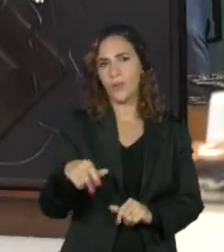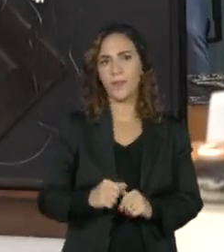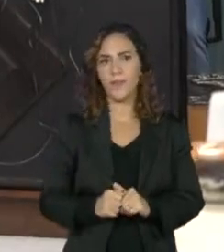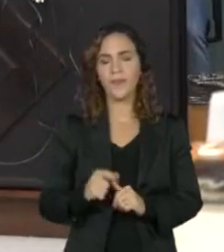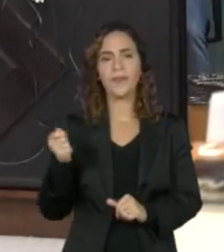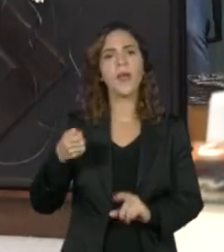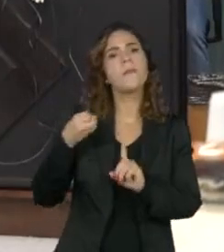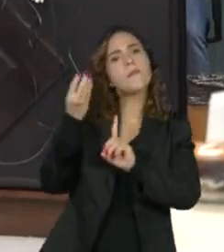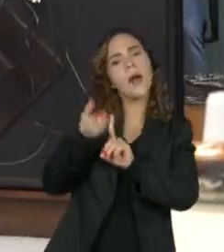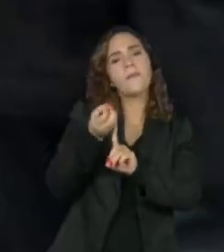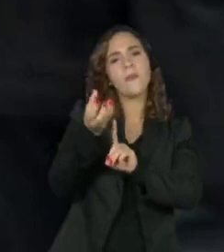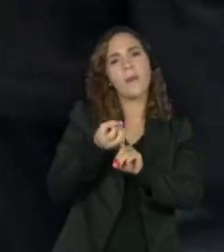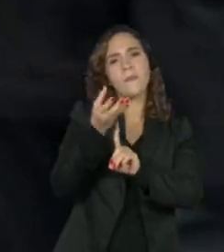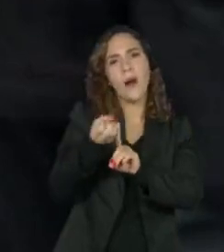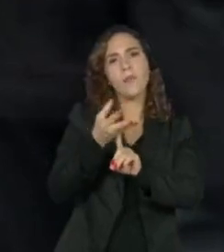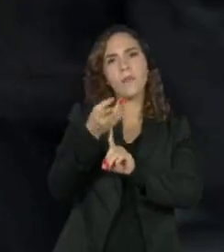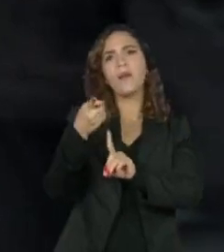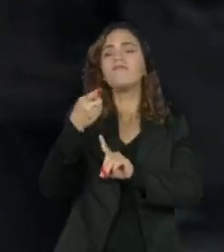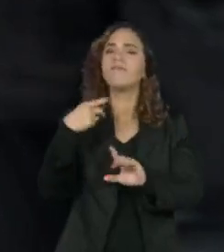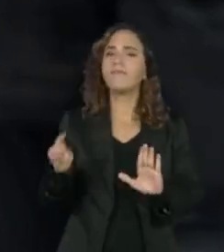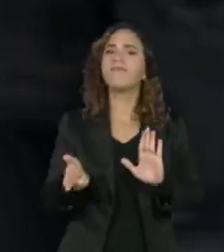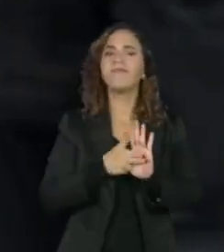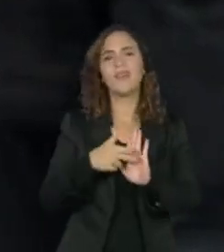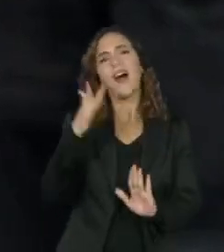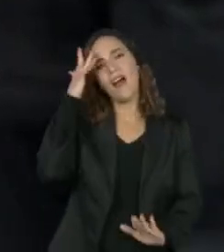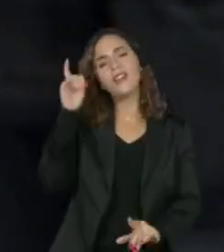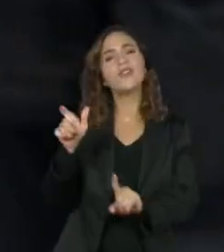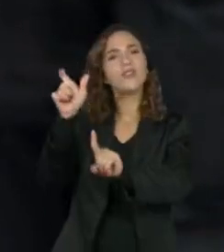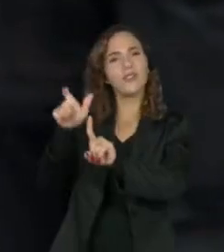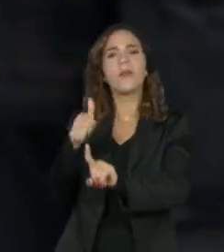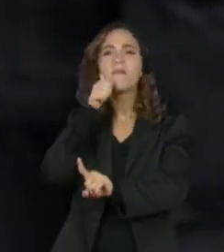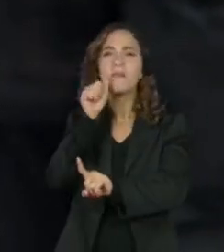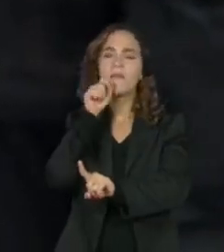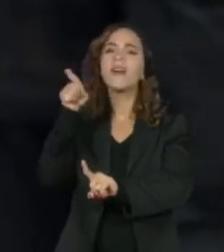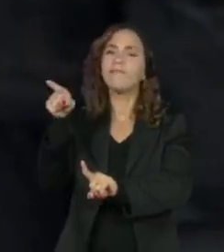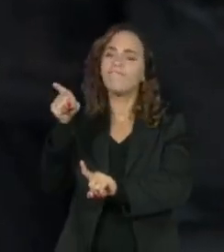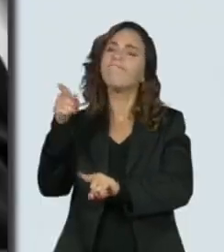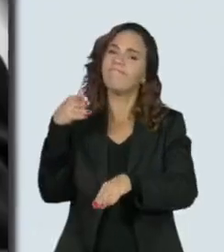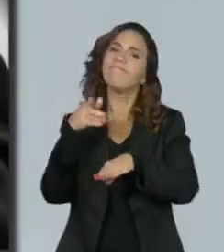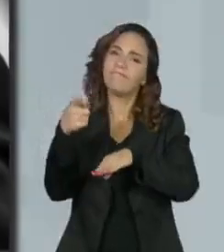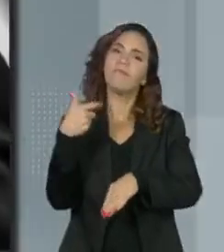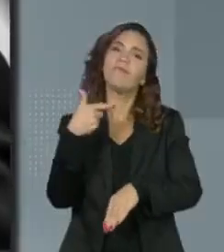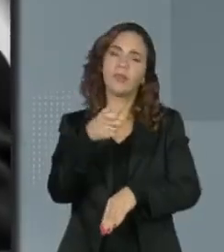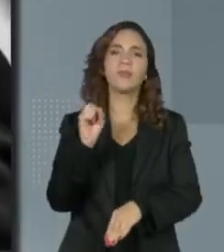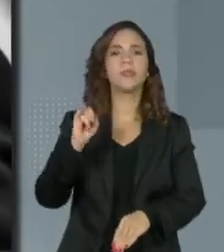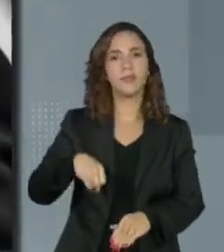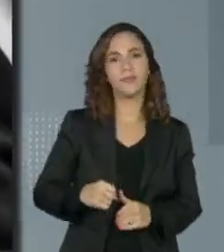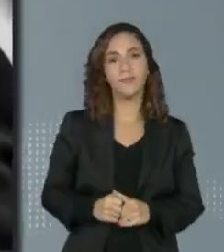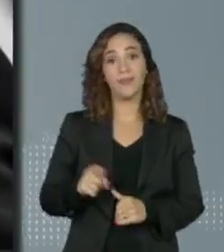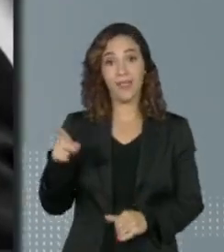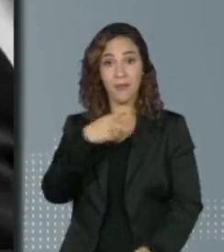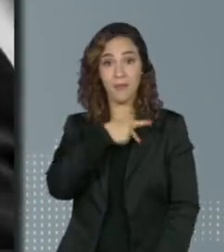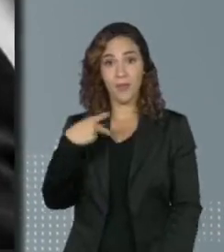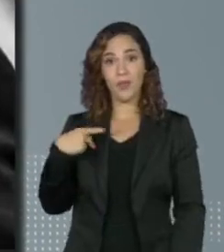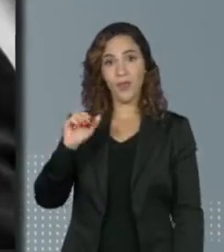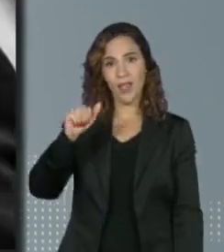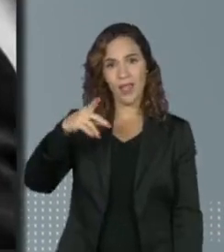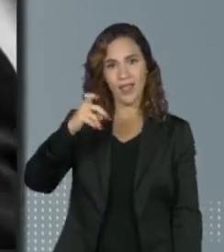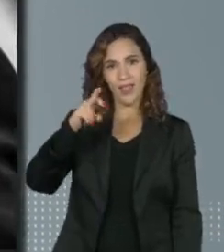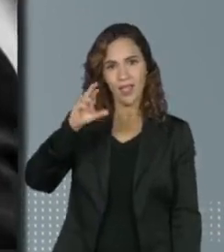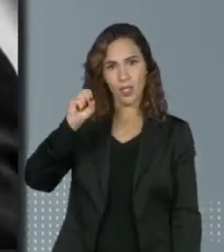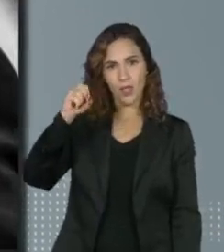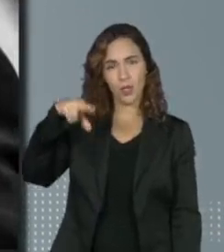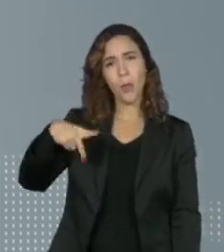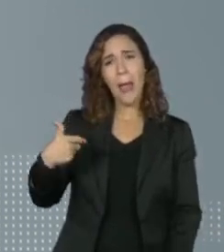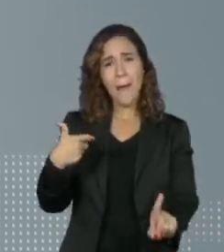do depoimento pela primeira vez admitiu que acredita que a mãe teve participação direta no assassinato o Pastor Anderson Gomes foi